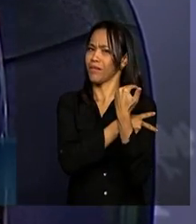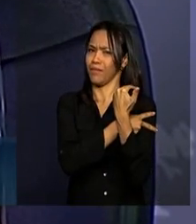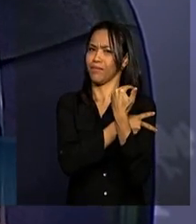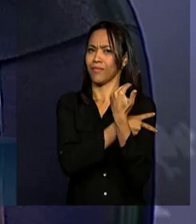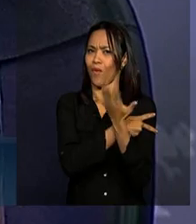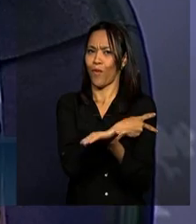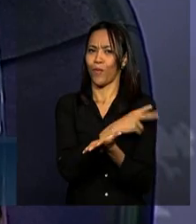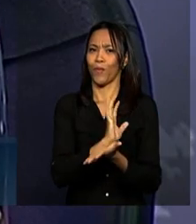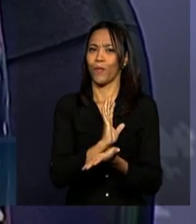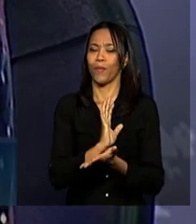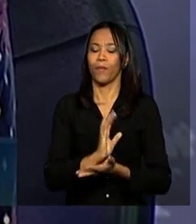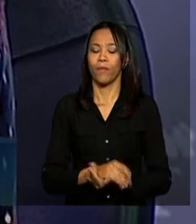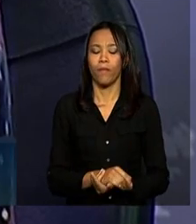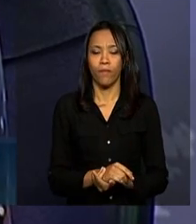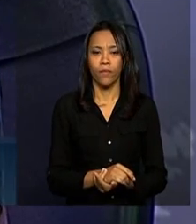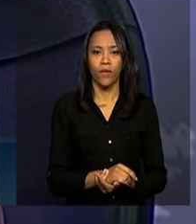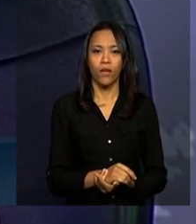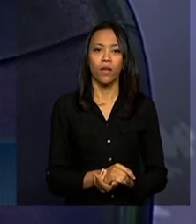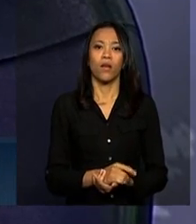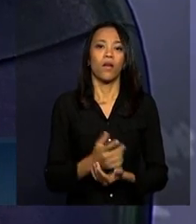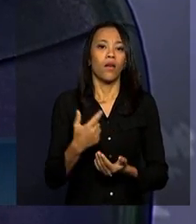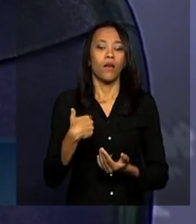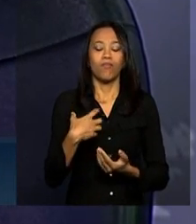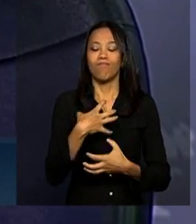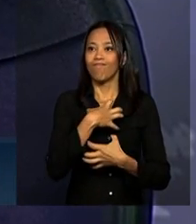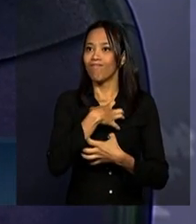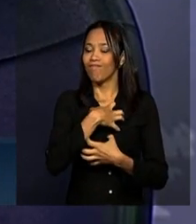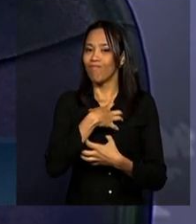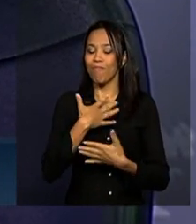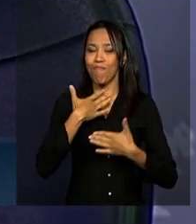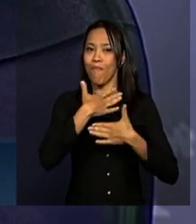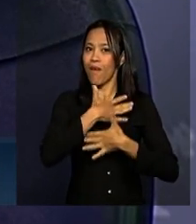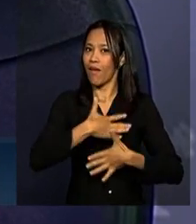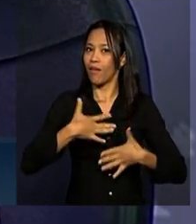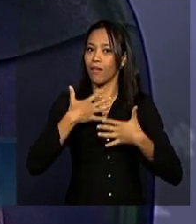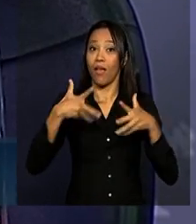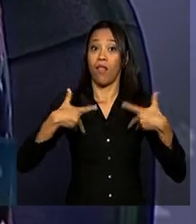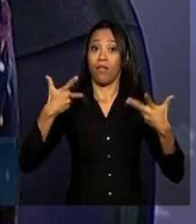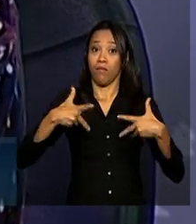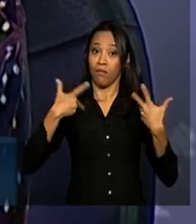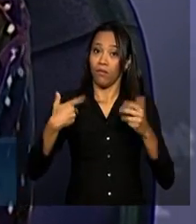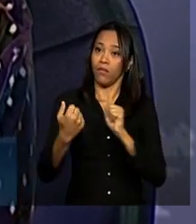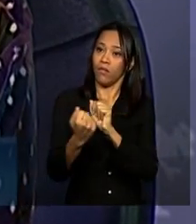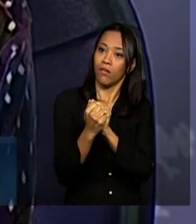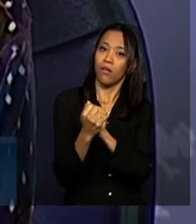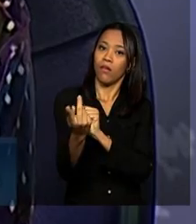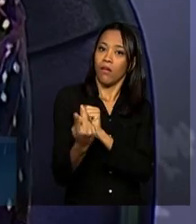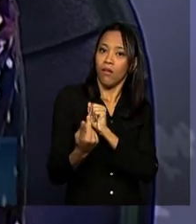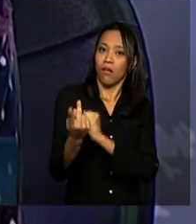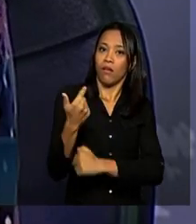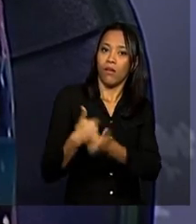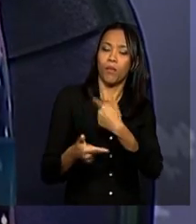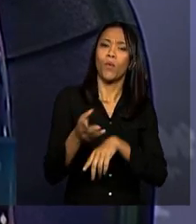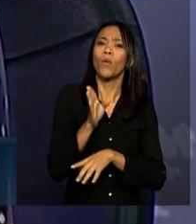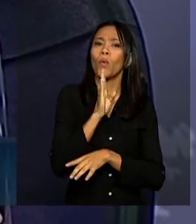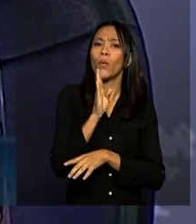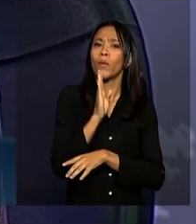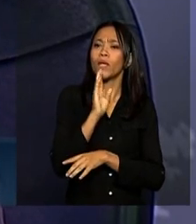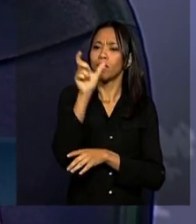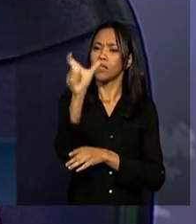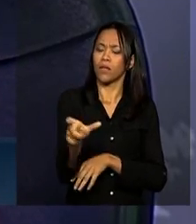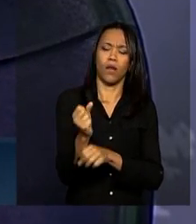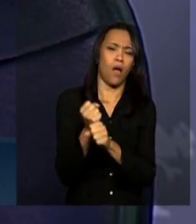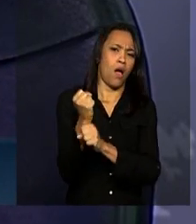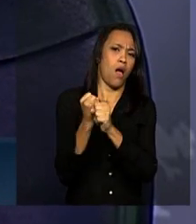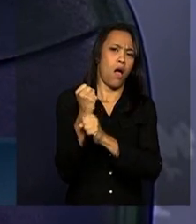É um imenso prazer, uma imensa alegria, por te conhecer também há